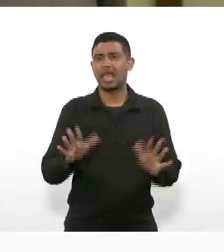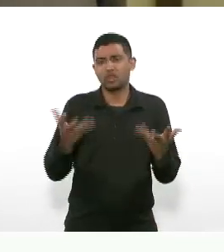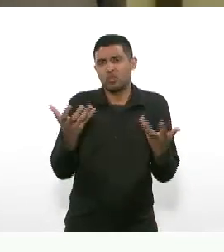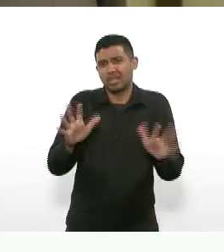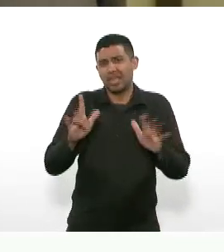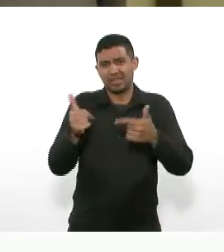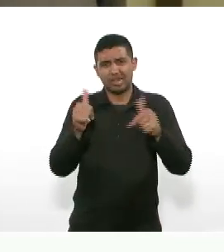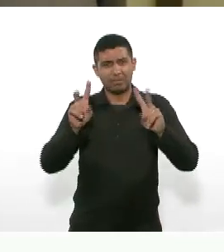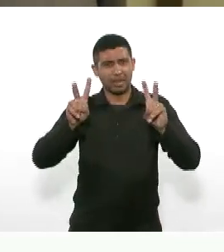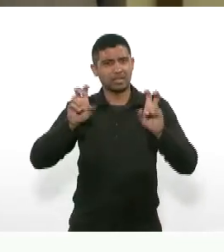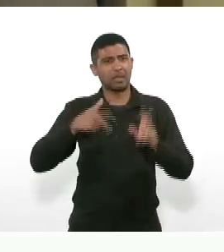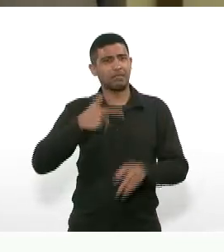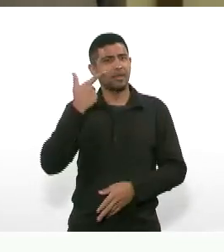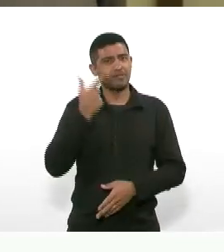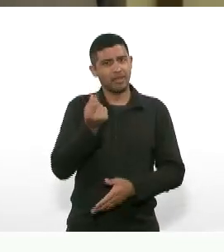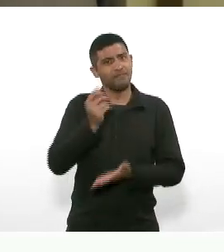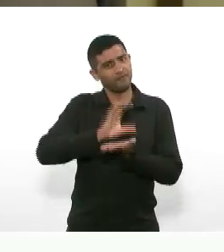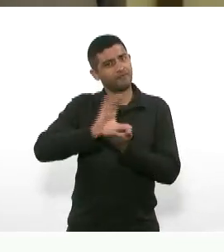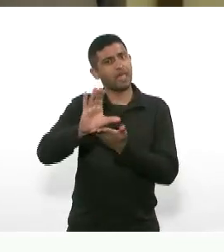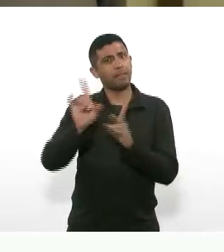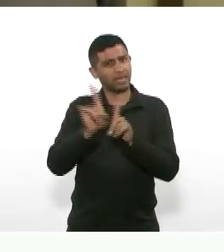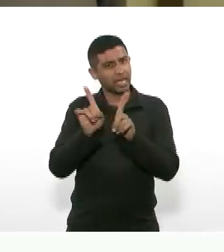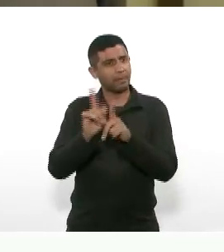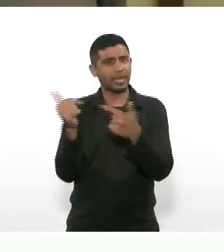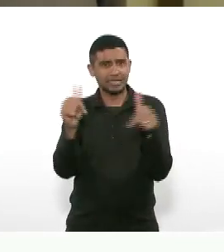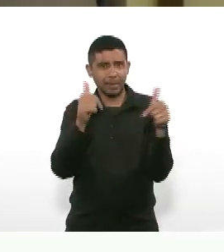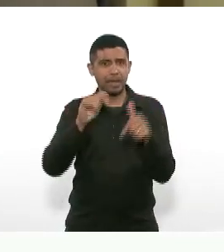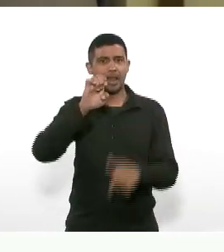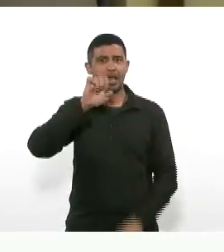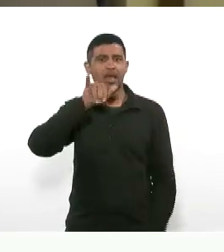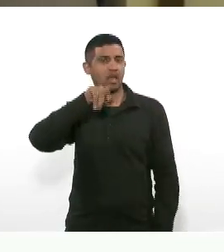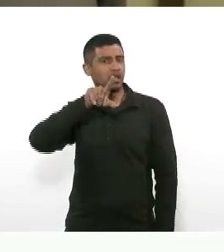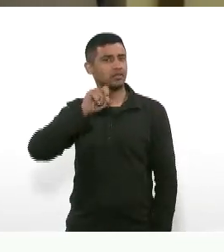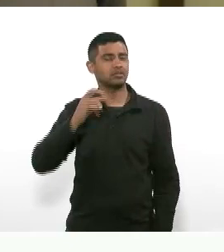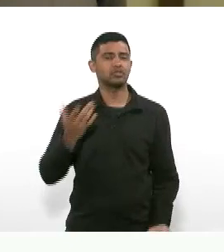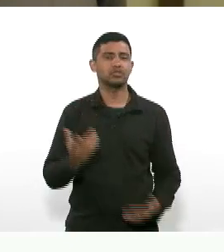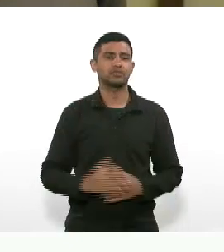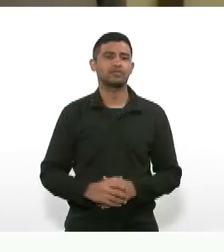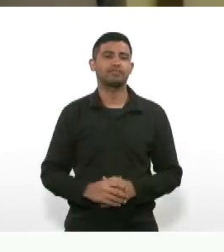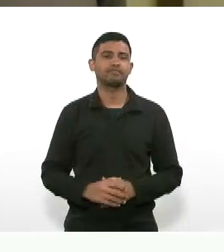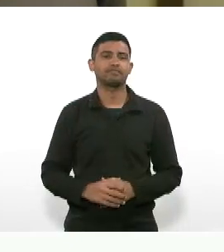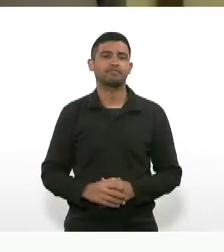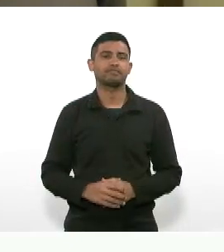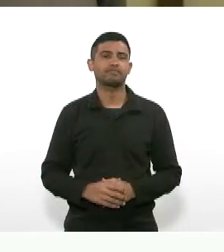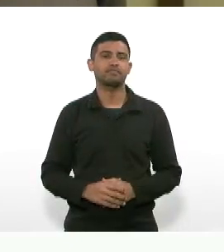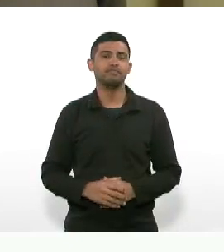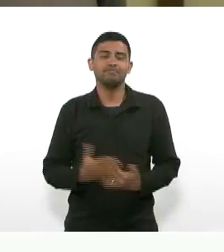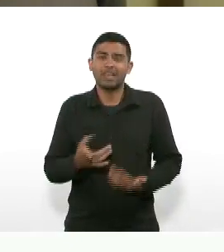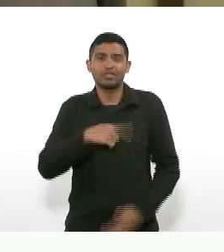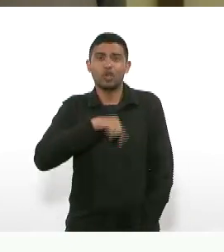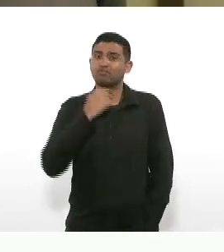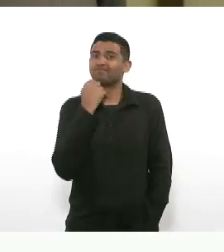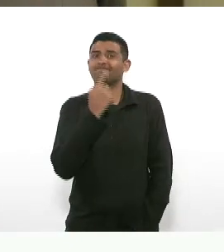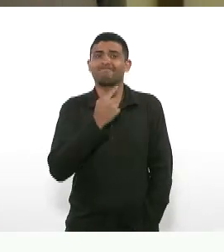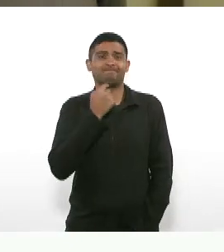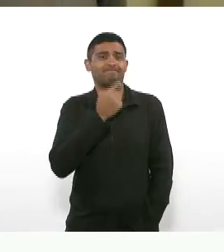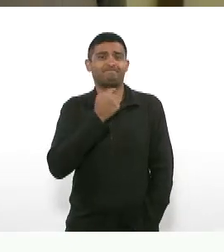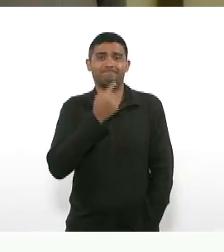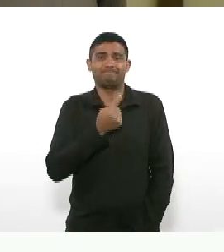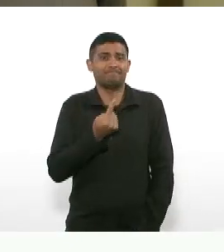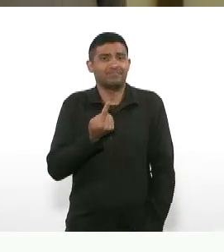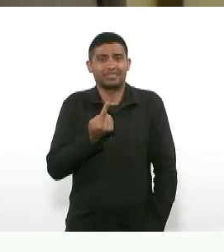isso, mas a verba é também para trabalhar esse eixo. E aí a gente não vai conseguir, a gente vai ter